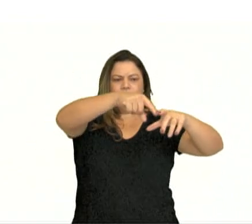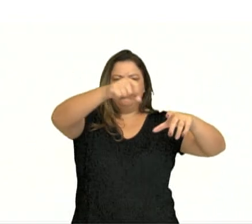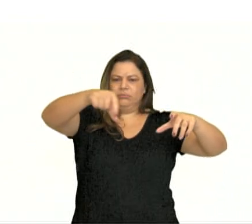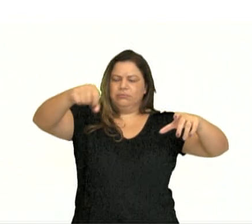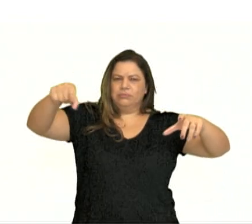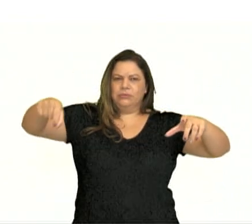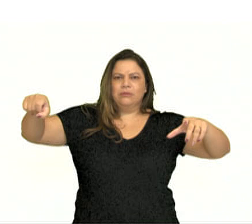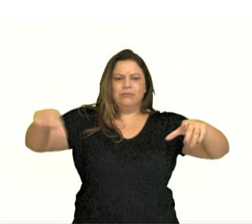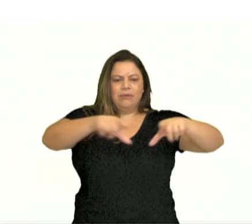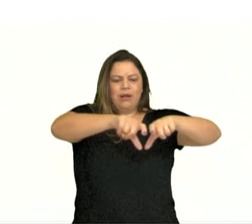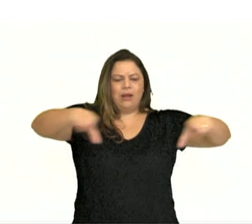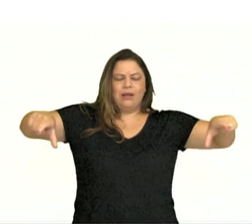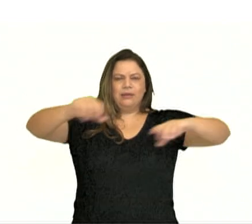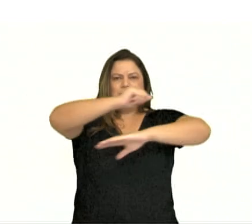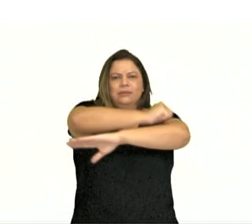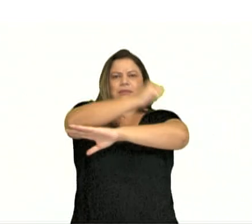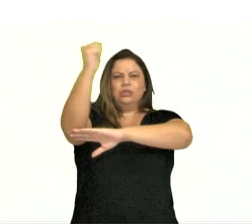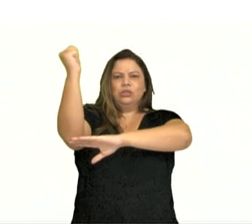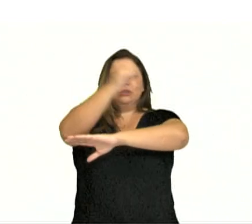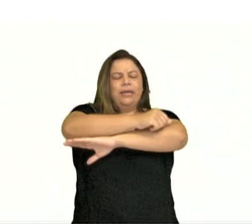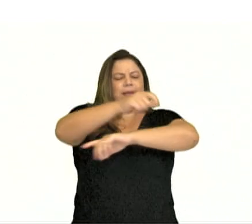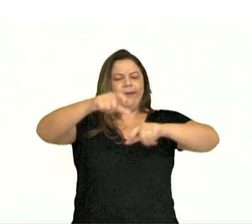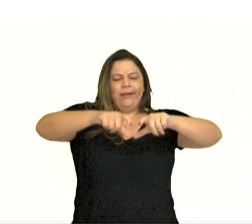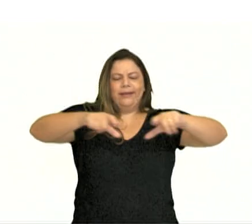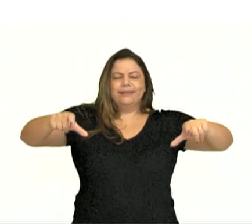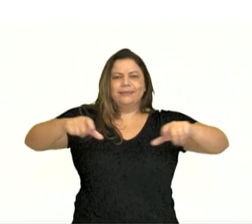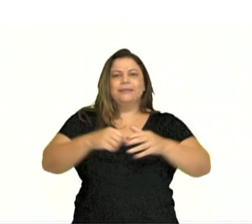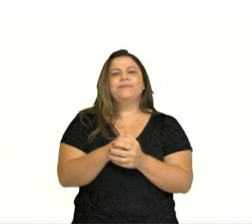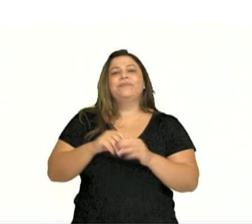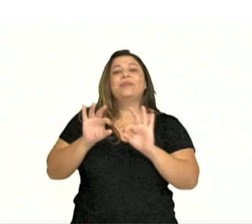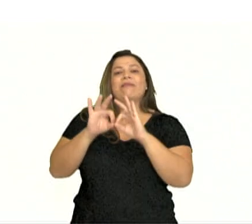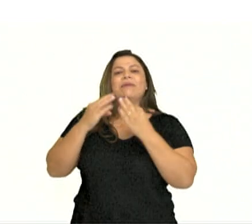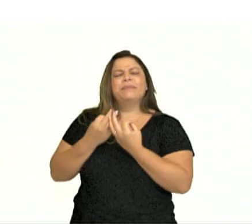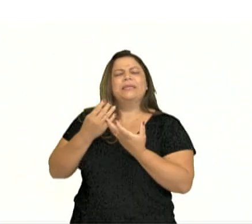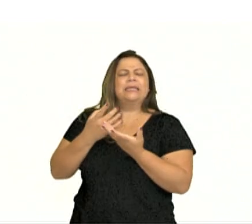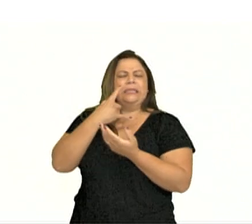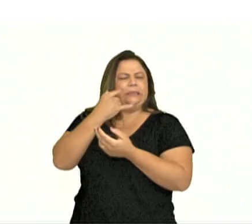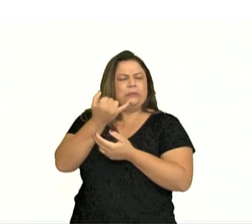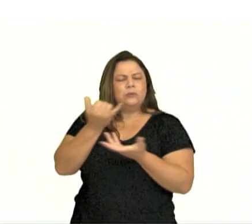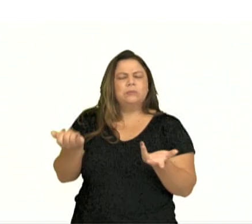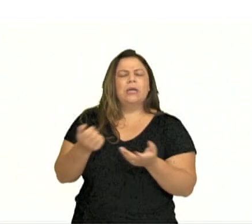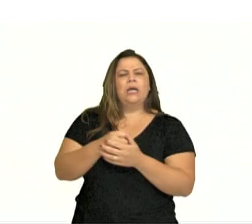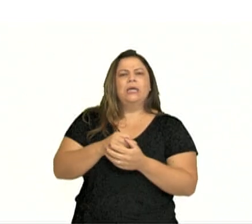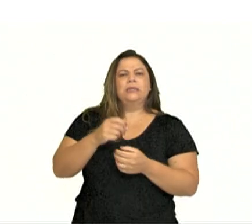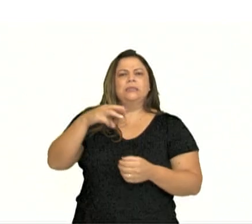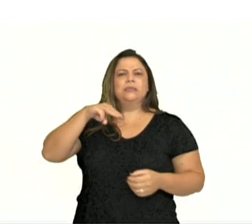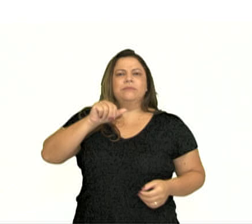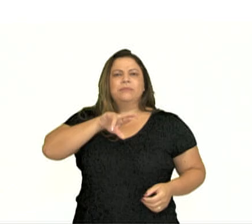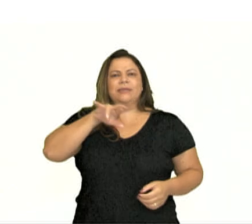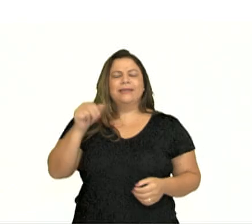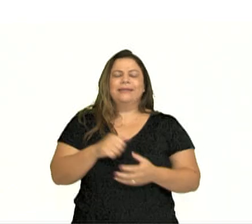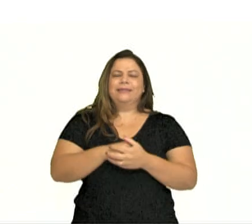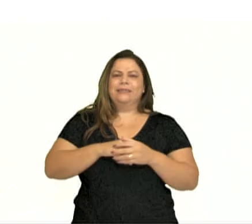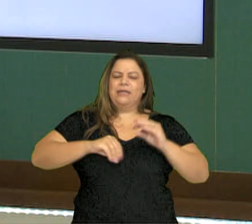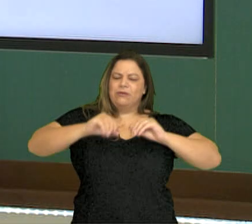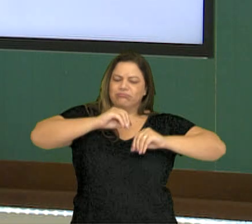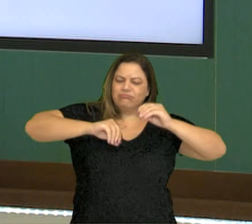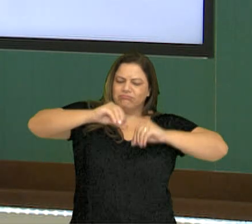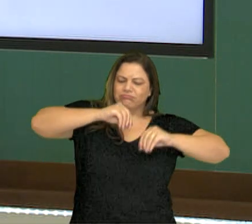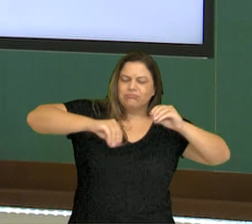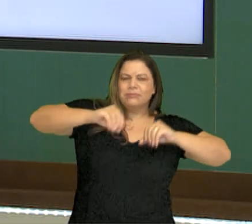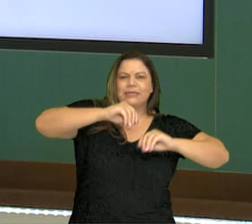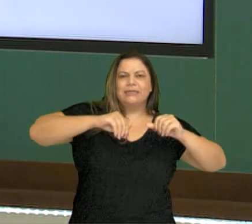sacada. Aonde os pais da Maria colhem vários temperos que são utilizados para fazer o almoço. Então